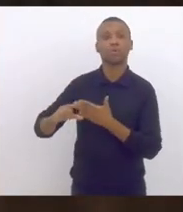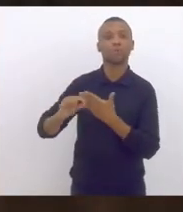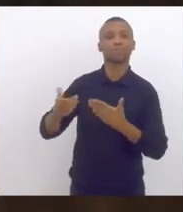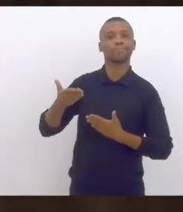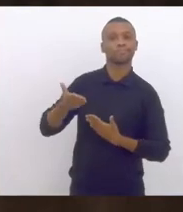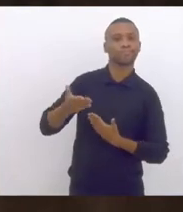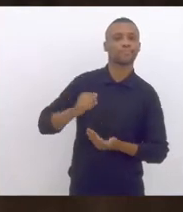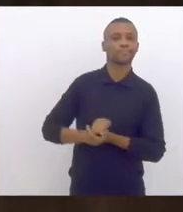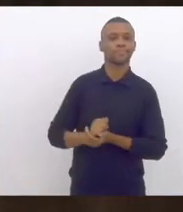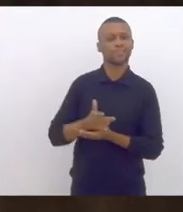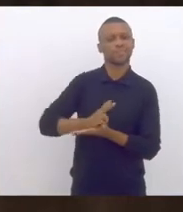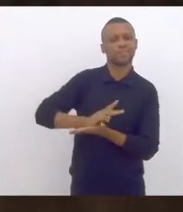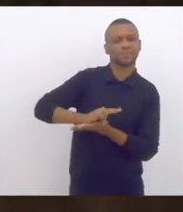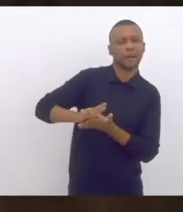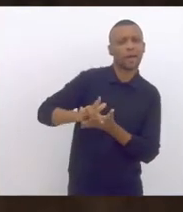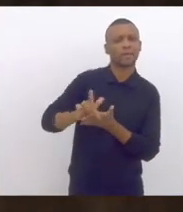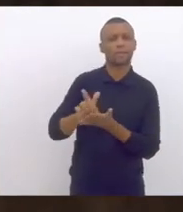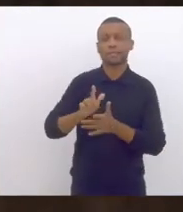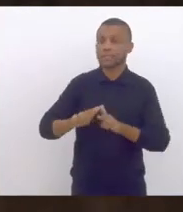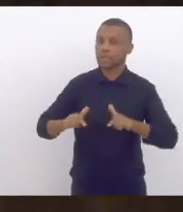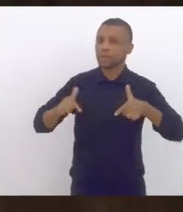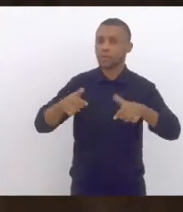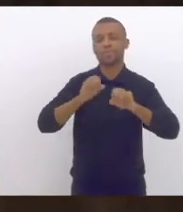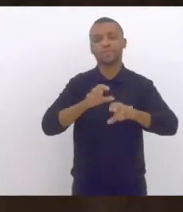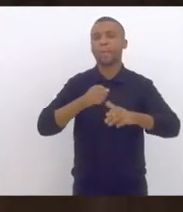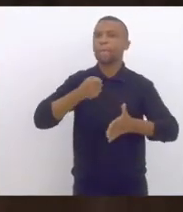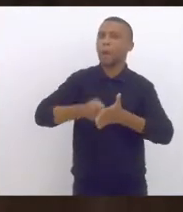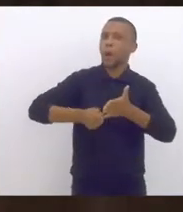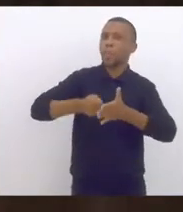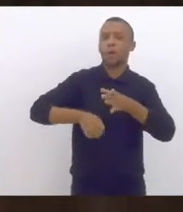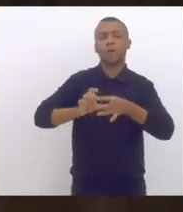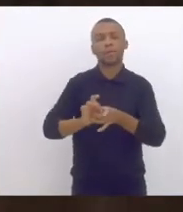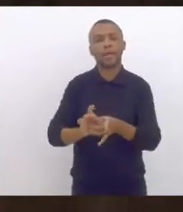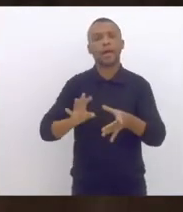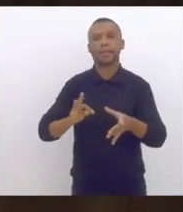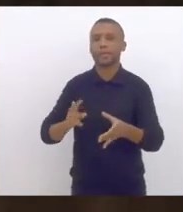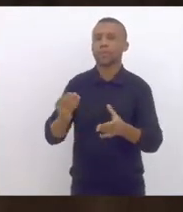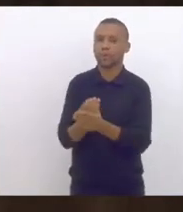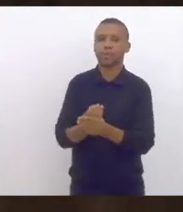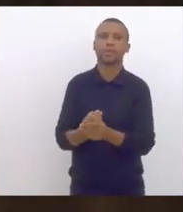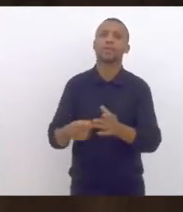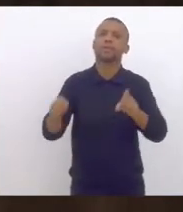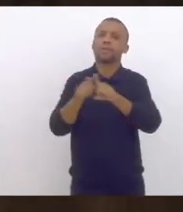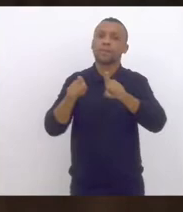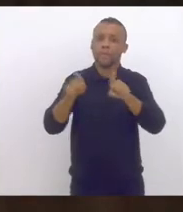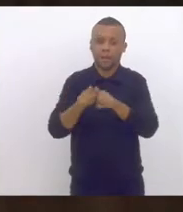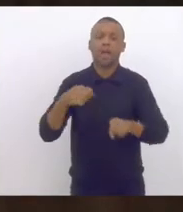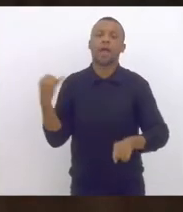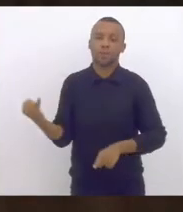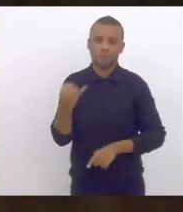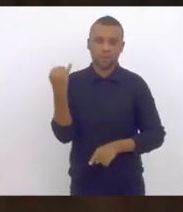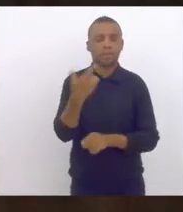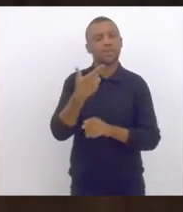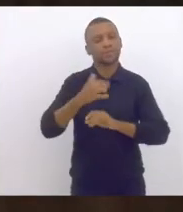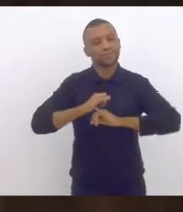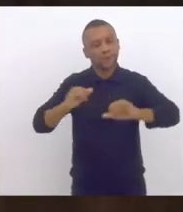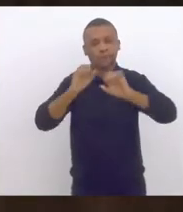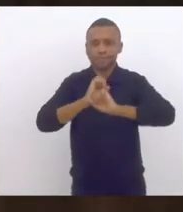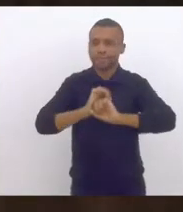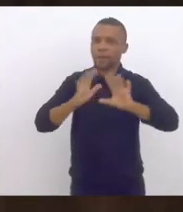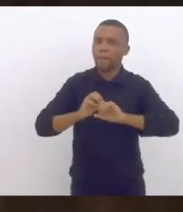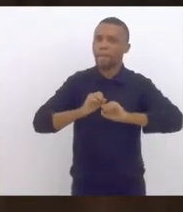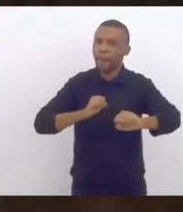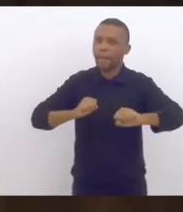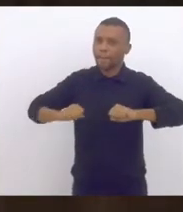de diversas organizações da nossa educação, militante da democracia, acho que isso é fundamental deixar claro, né? Um grande militante da